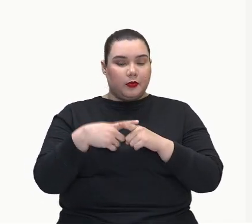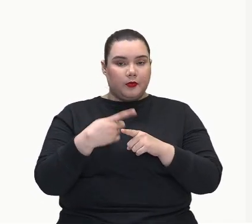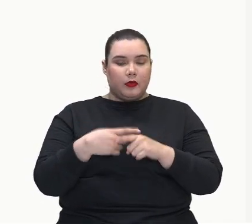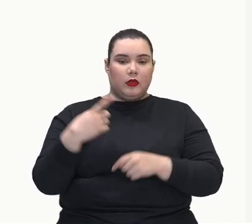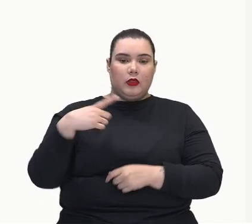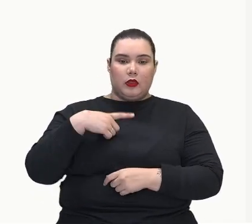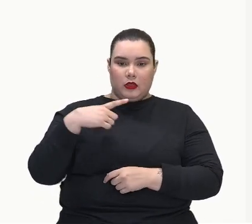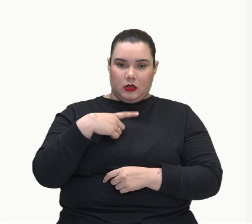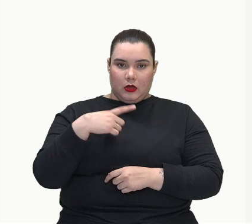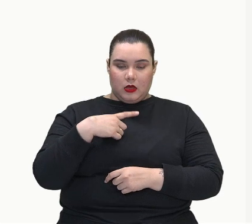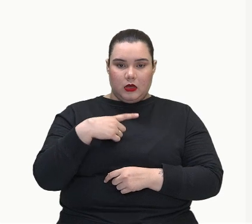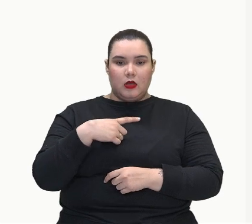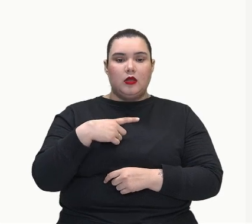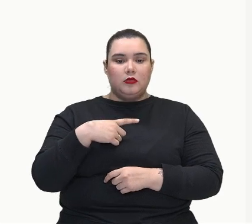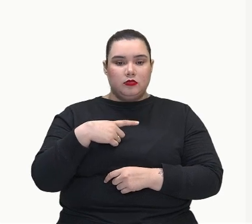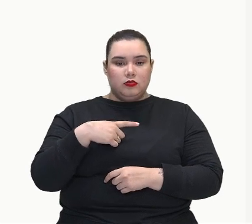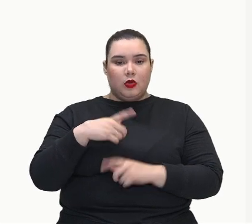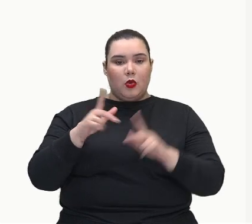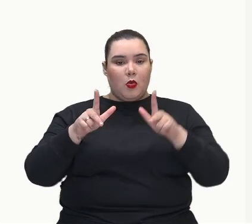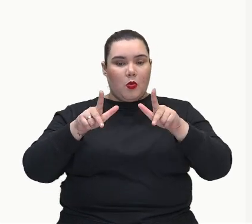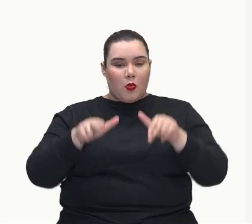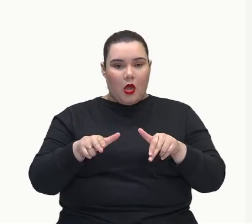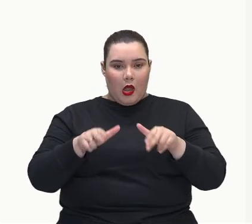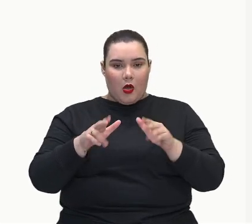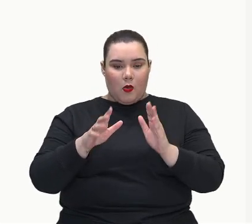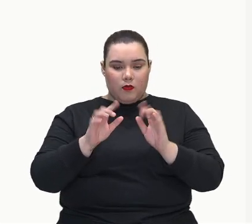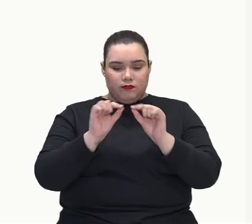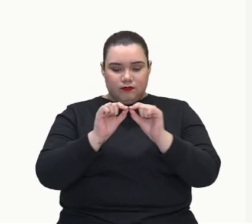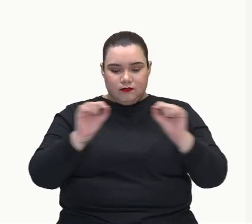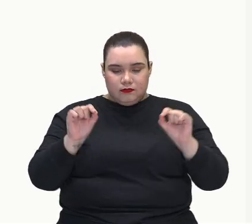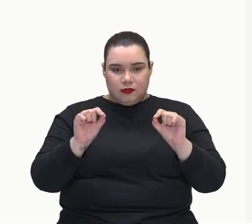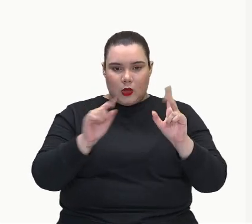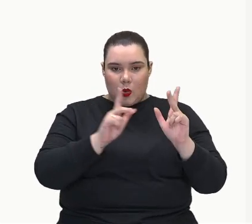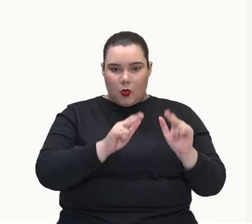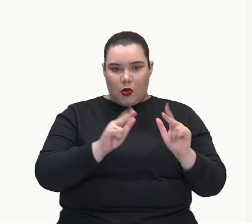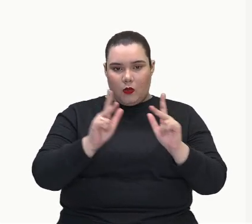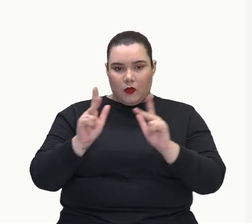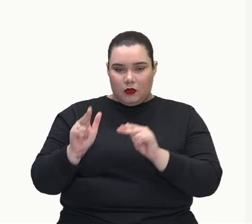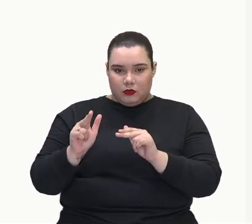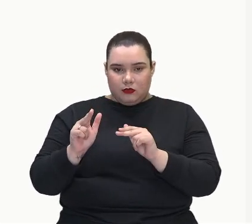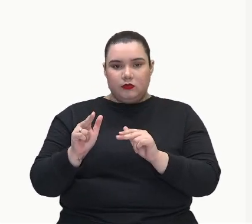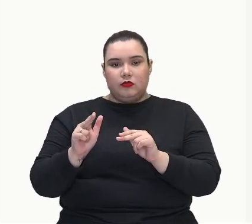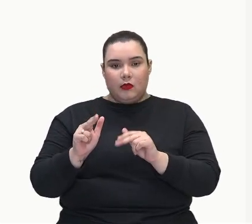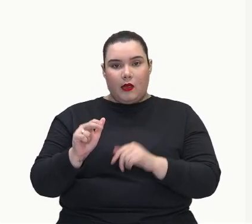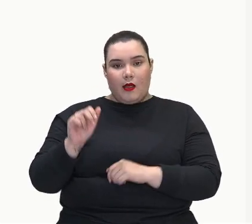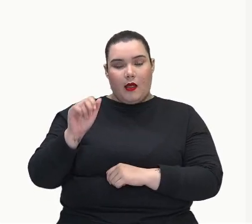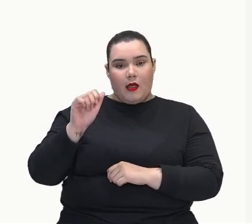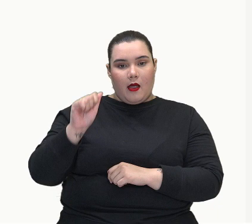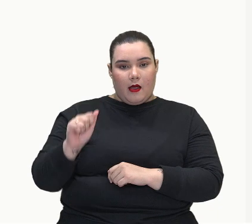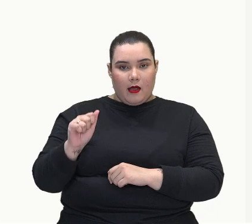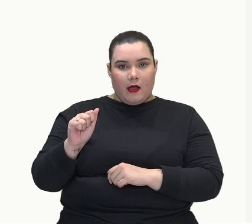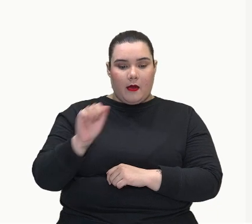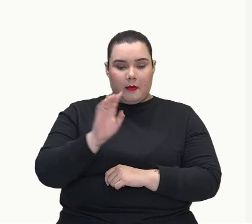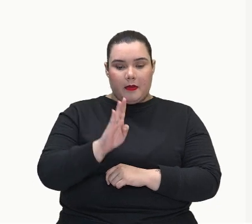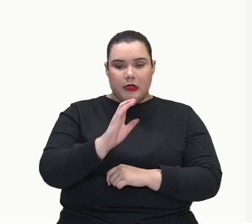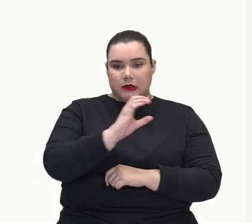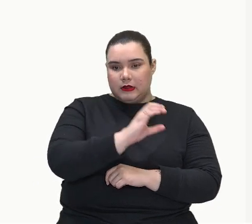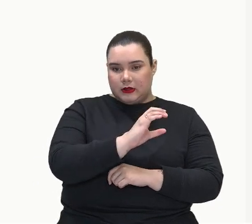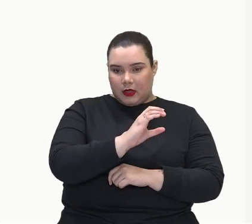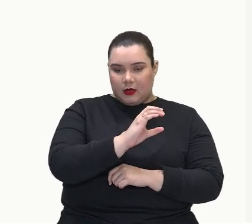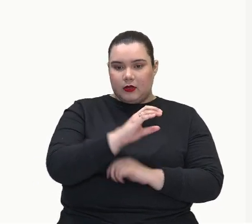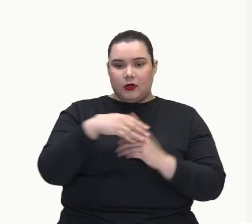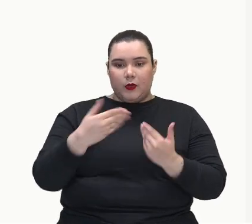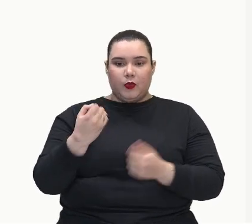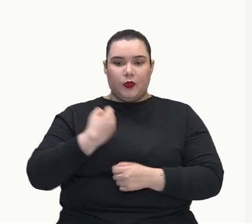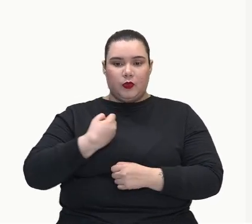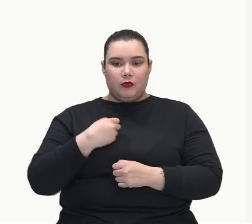estão aqui, ó, no mesmo intervalo. Estão entre as retas A, B e C. Então, a gente pode